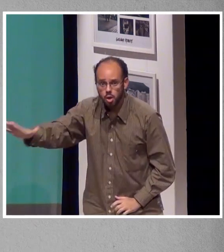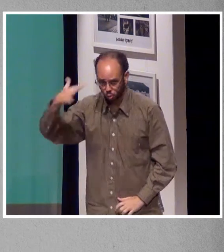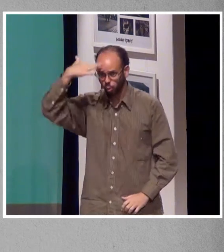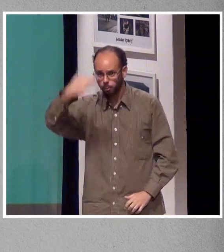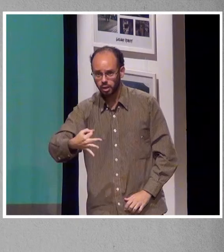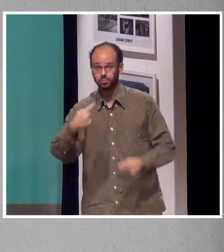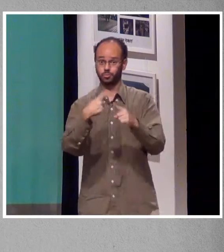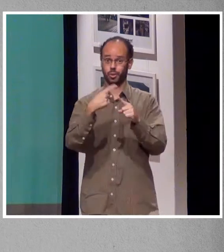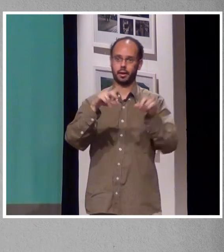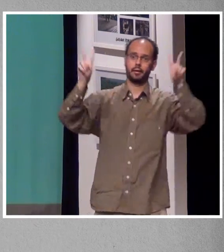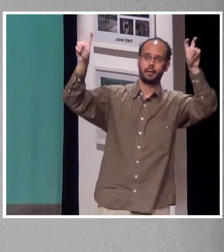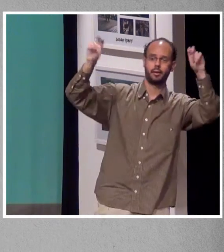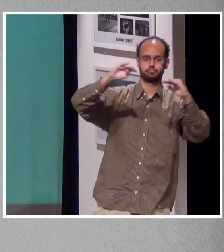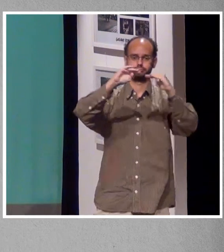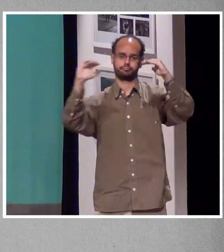linguísticas,